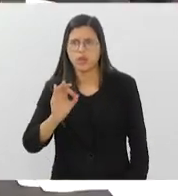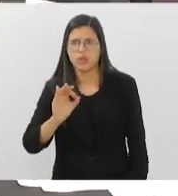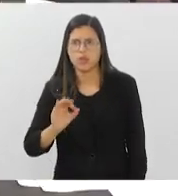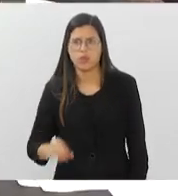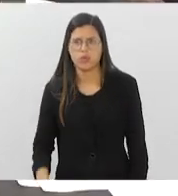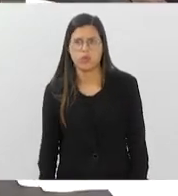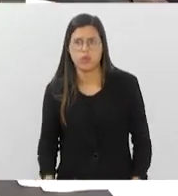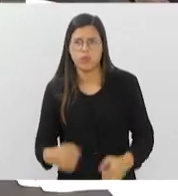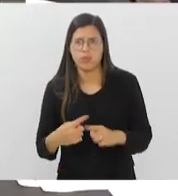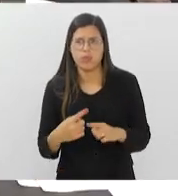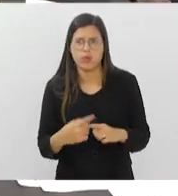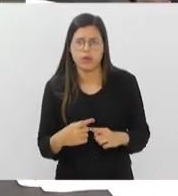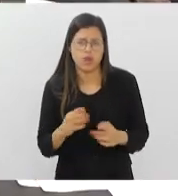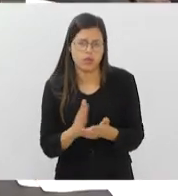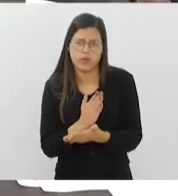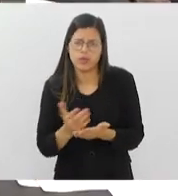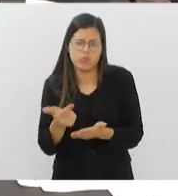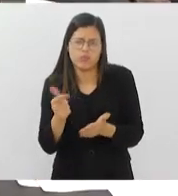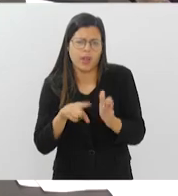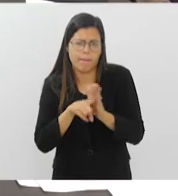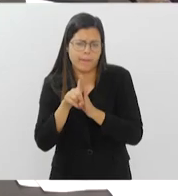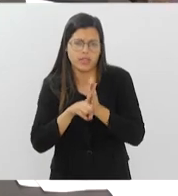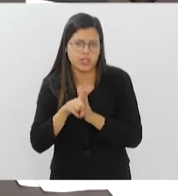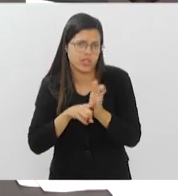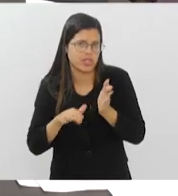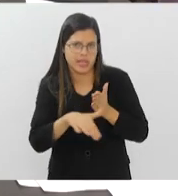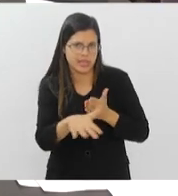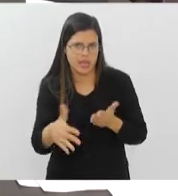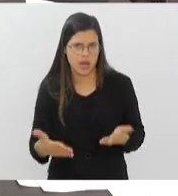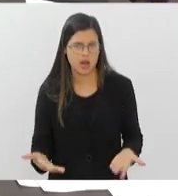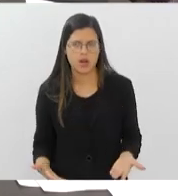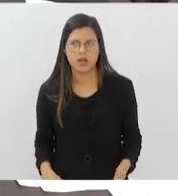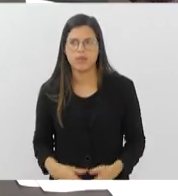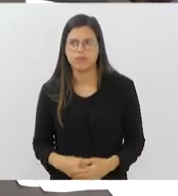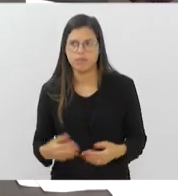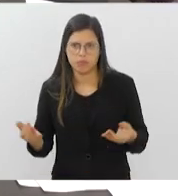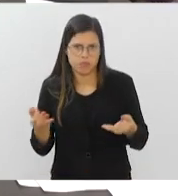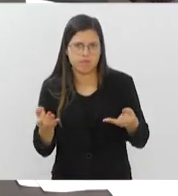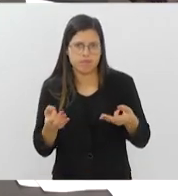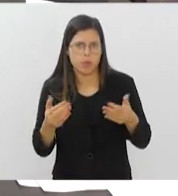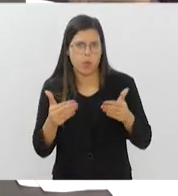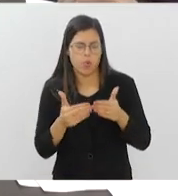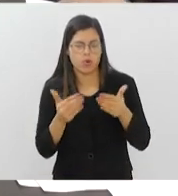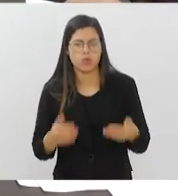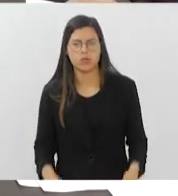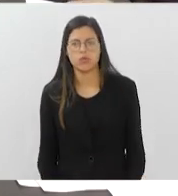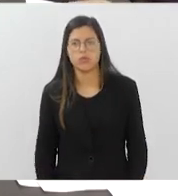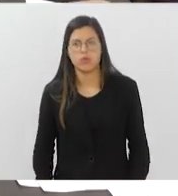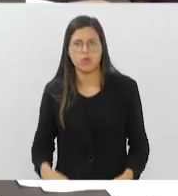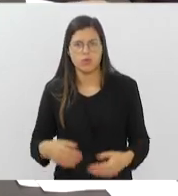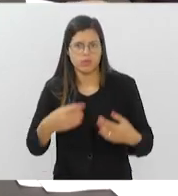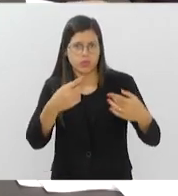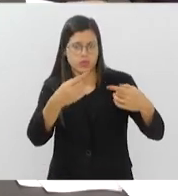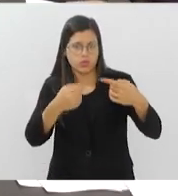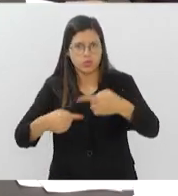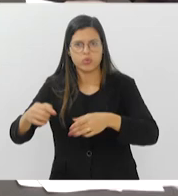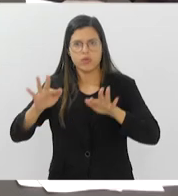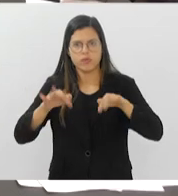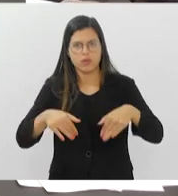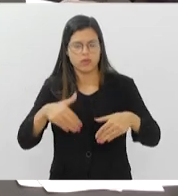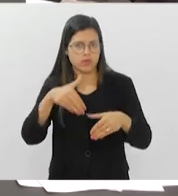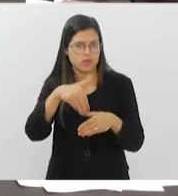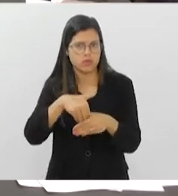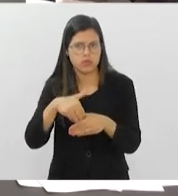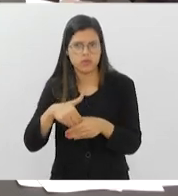valor que, de repente, não tem nem pesquisa nesse montante. Deputada Erika, pode ser? Perfeito, de acordo. Não havendo quem queira discutir, encerrada a discussão, em